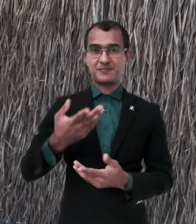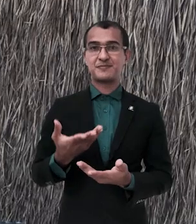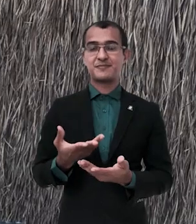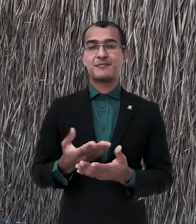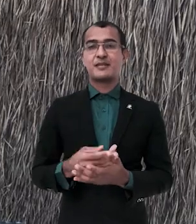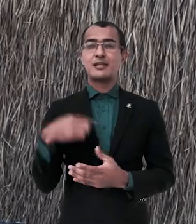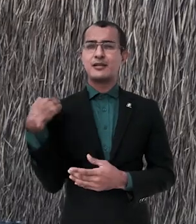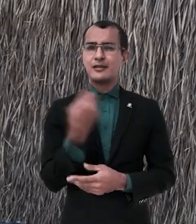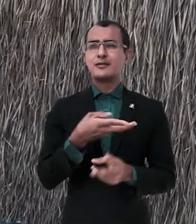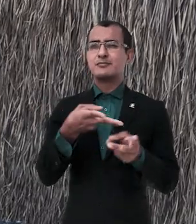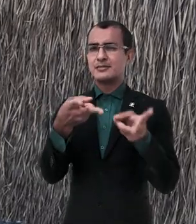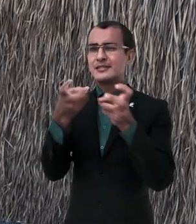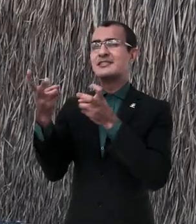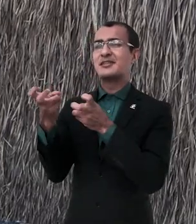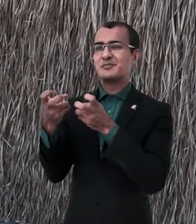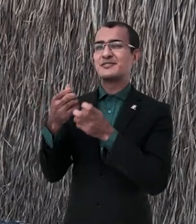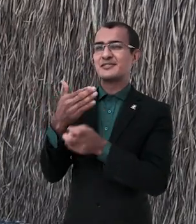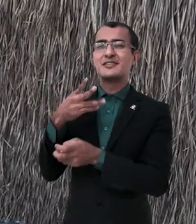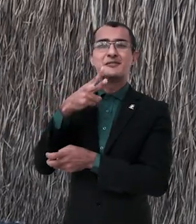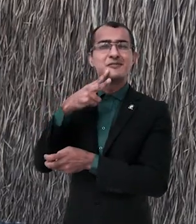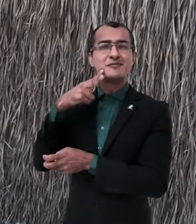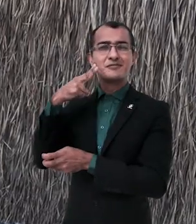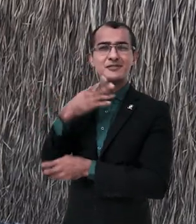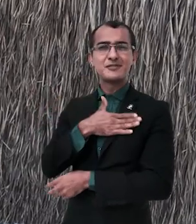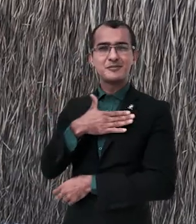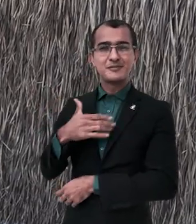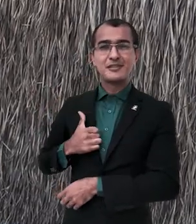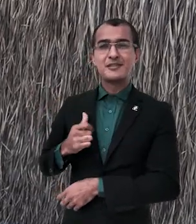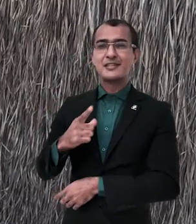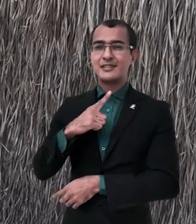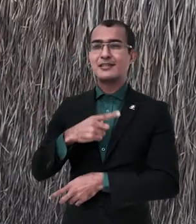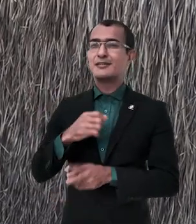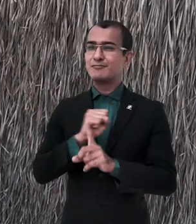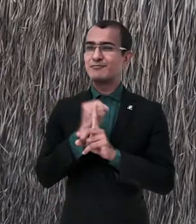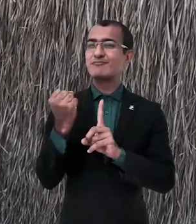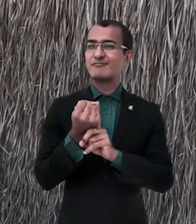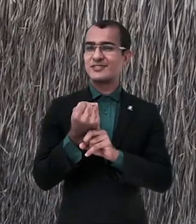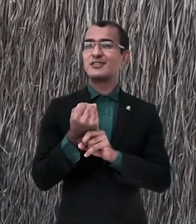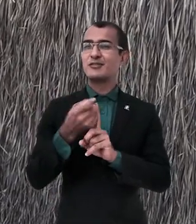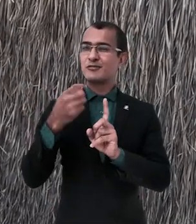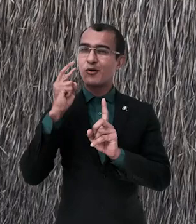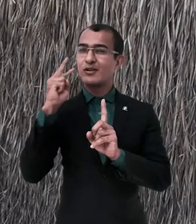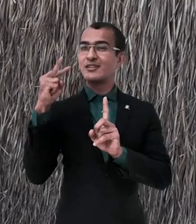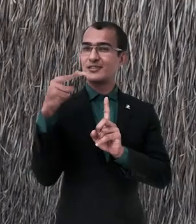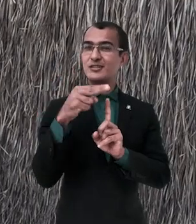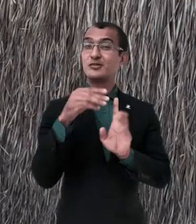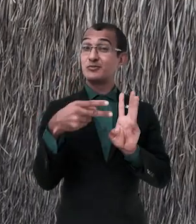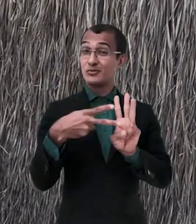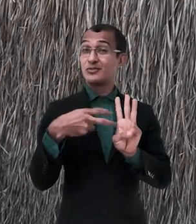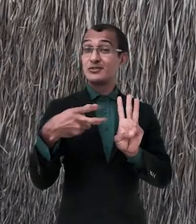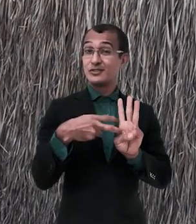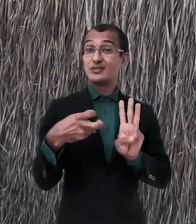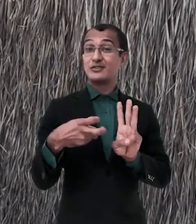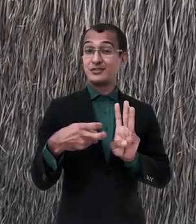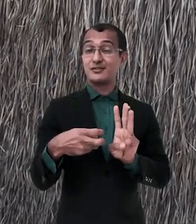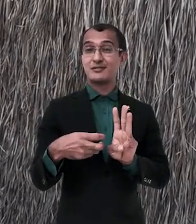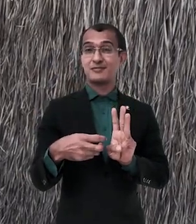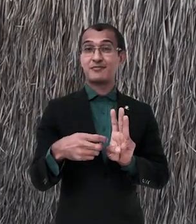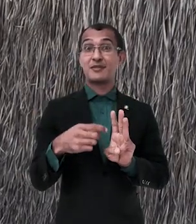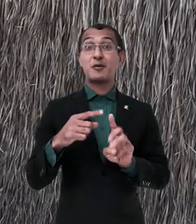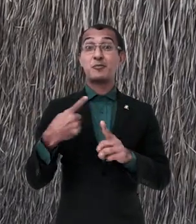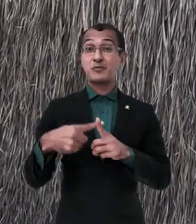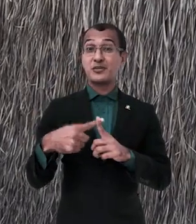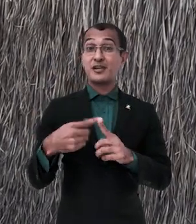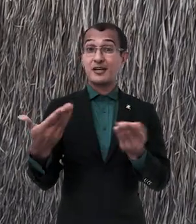primeira-dama. E a gente vê a preocupação que a primeira-dama tem com o social do Estado. E em especial com os nossos indígenas, né?